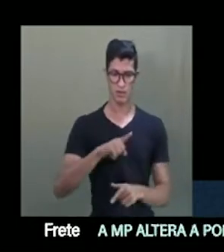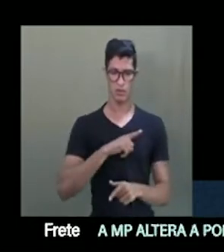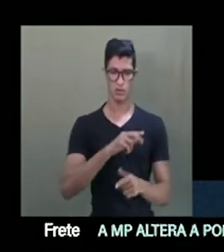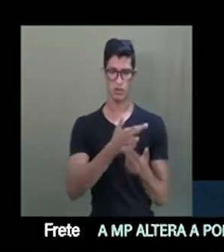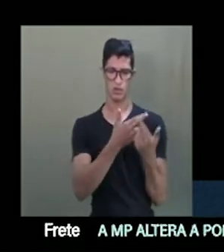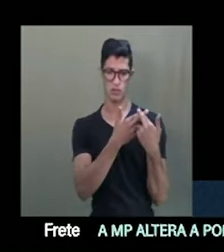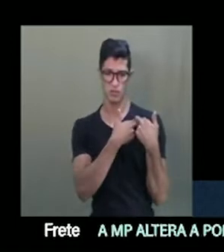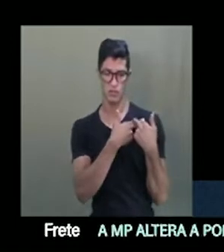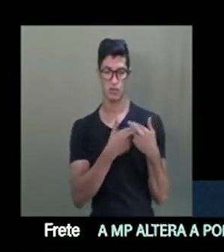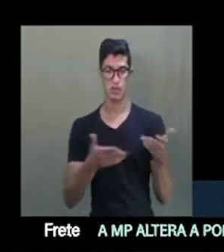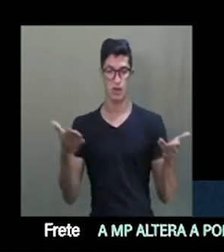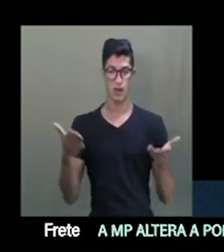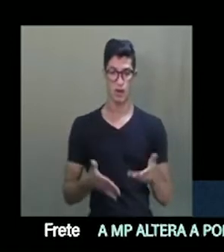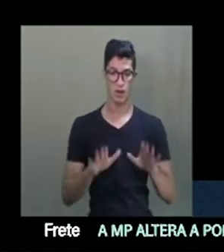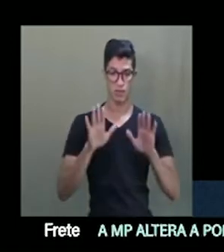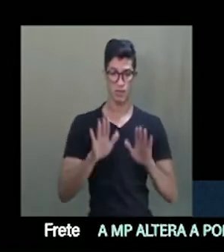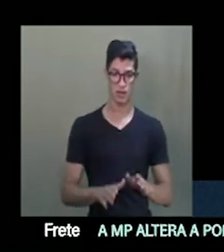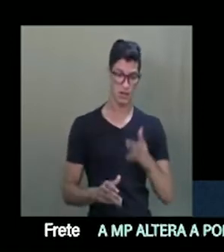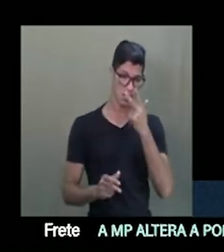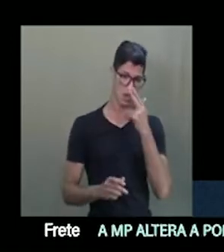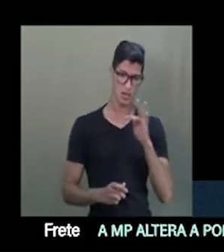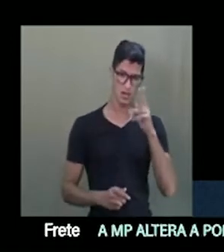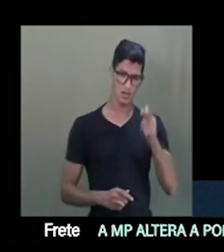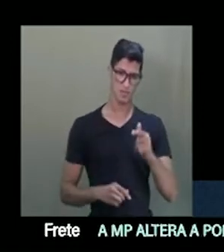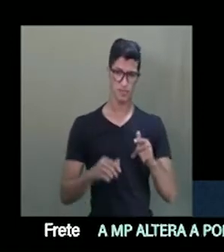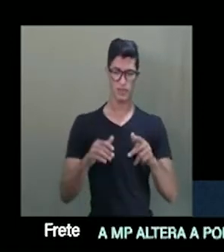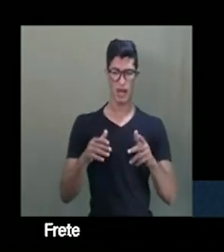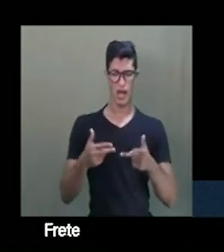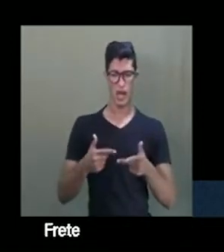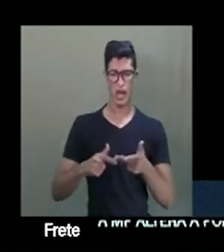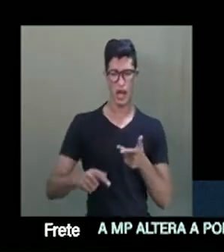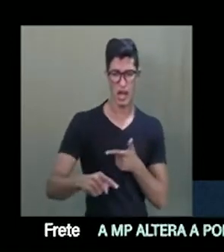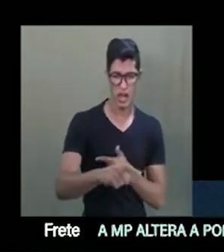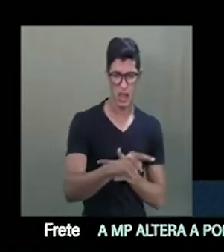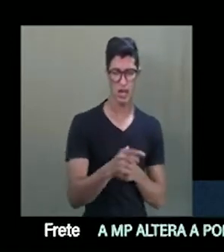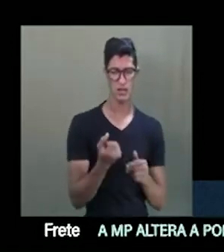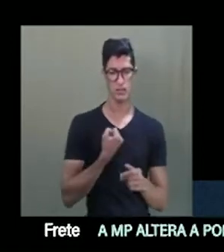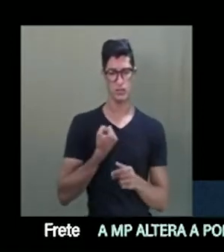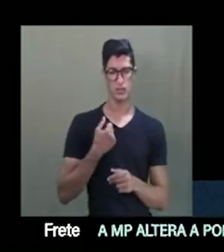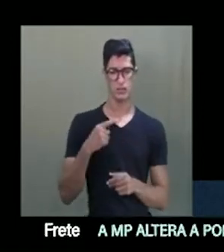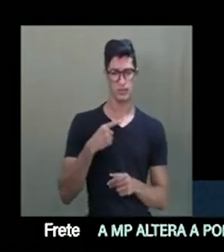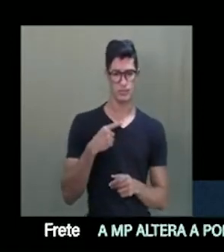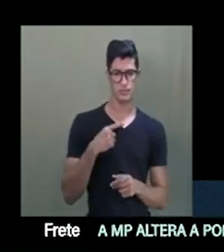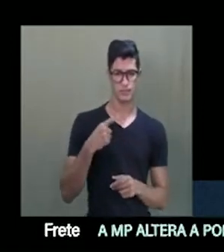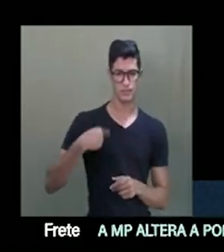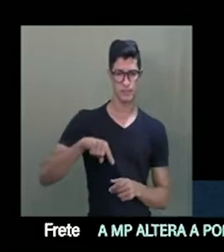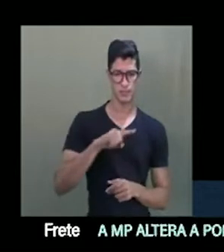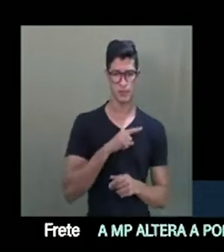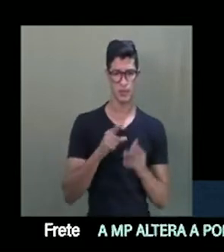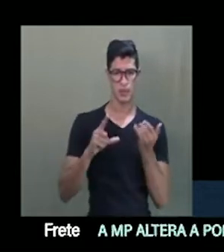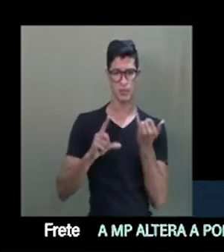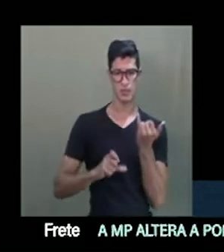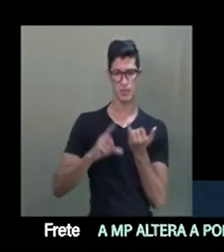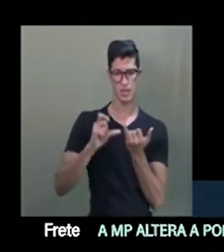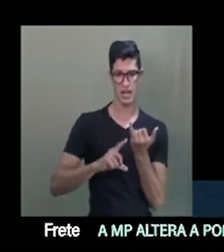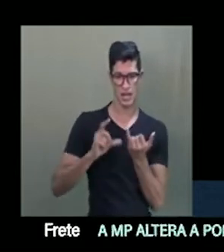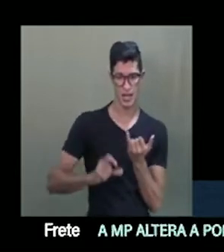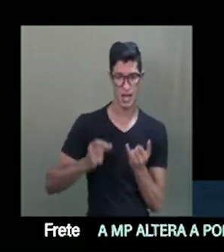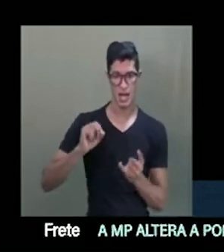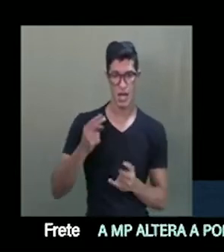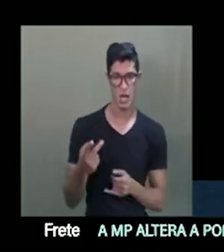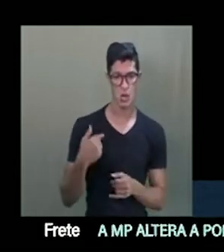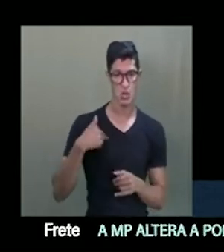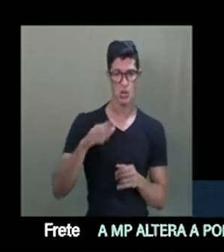função. Agora, ficar achando que todo aquele monte de númerozinho que está lá no nosso Instagram ou no